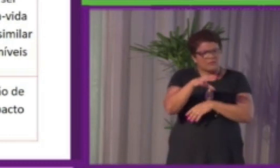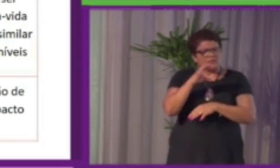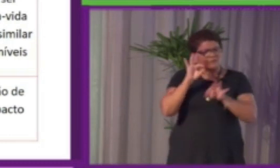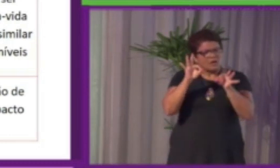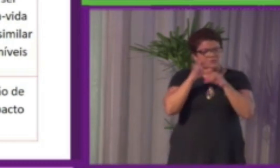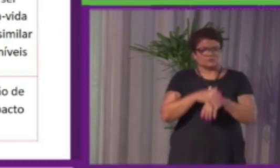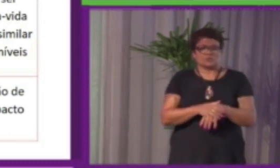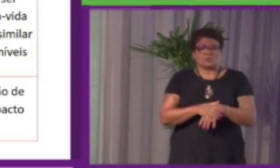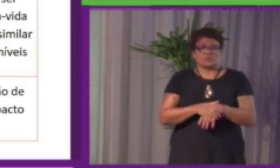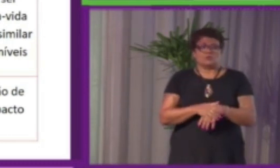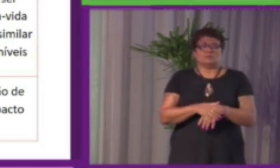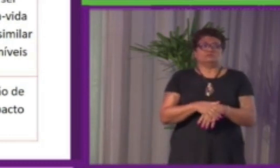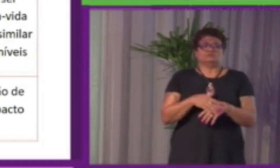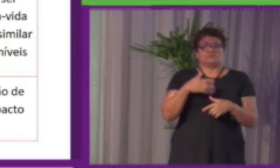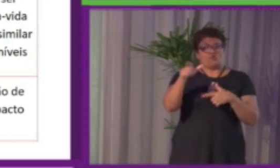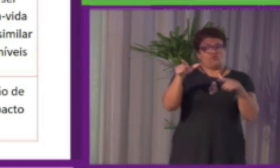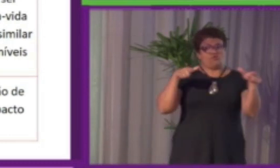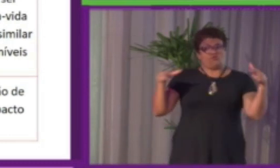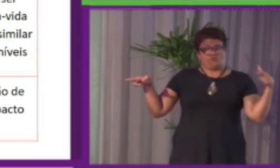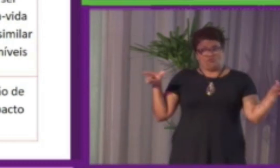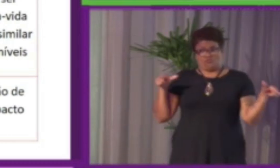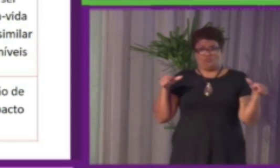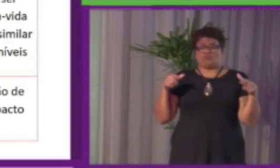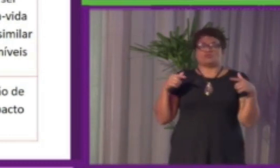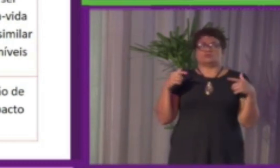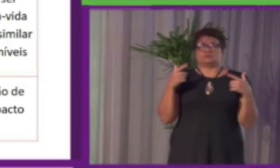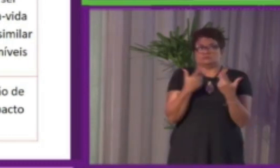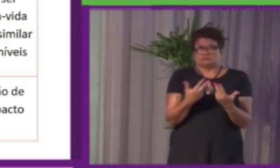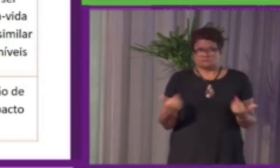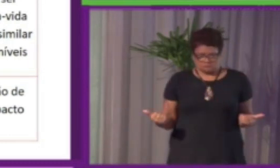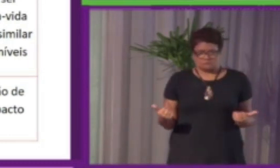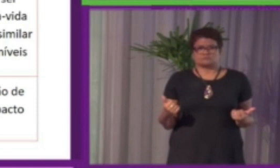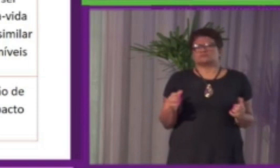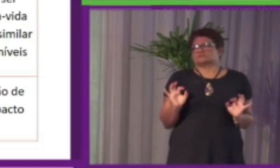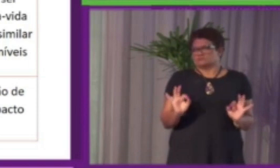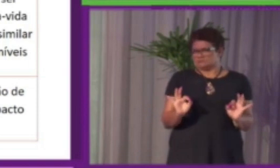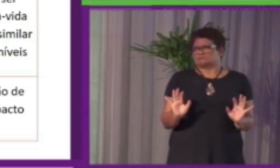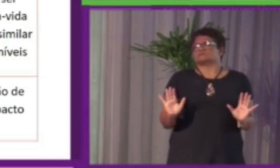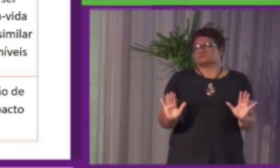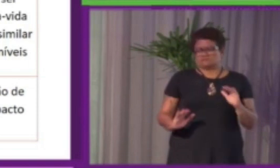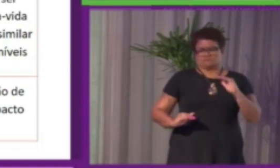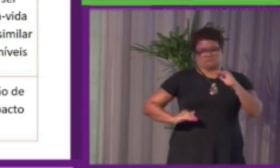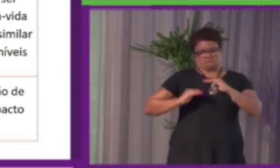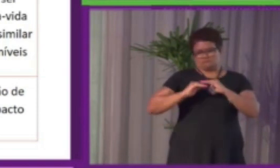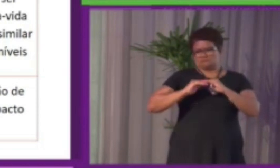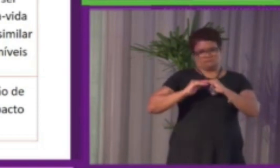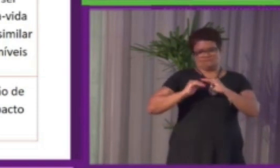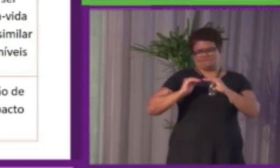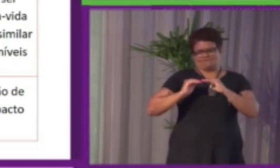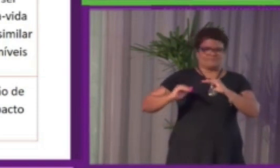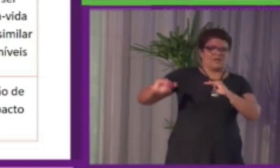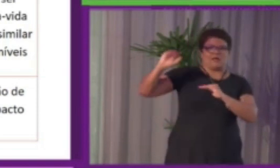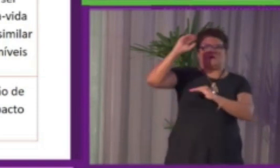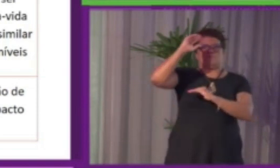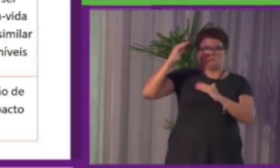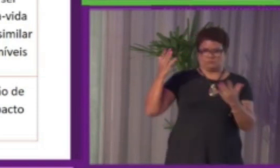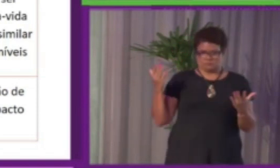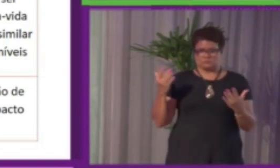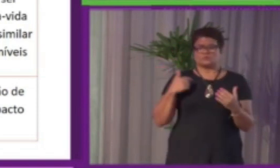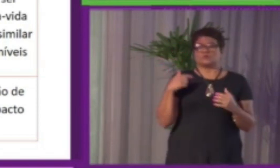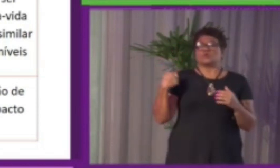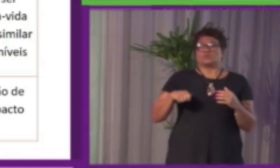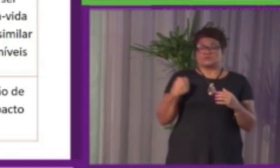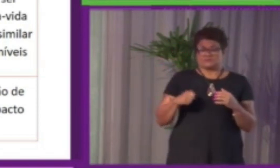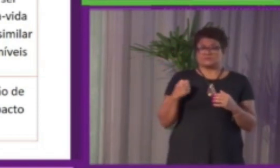entre outras questões, o limiar de custo-efetividade realmente está muito alto. Eu teria que, então, para incorporar